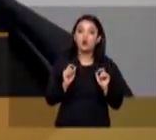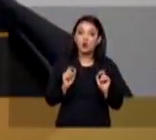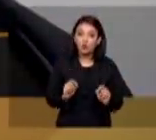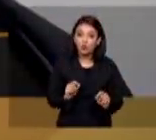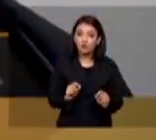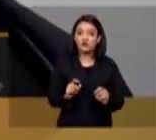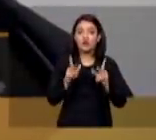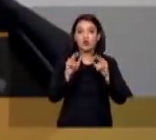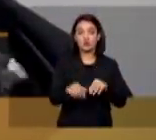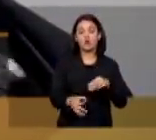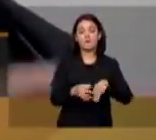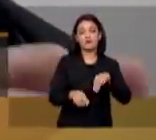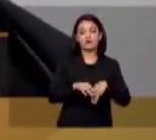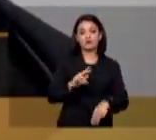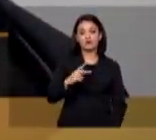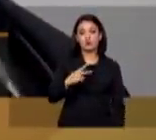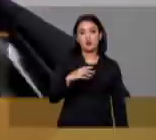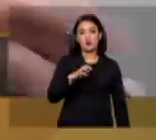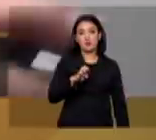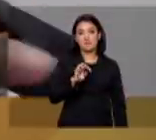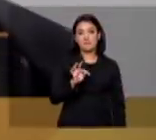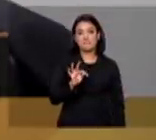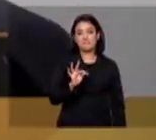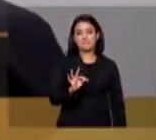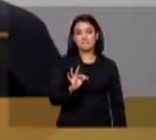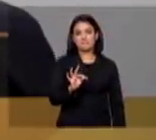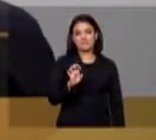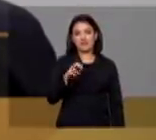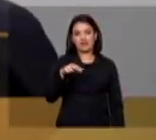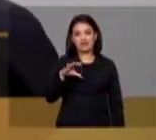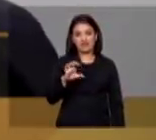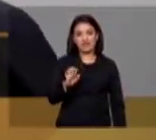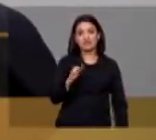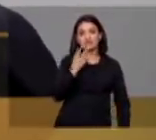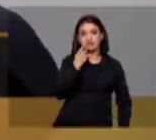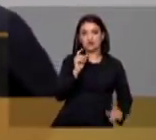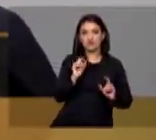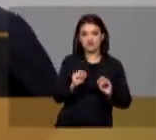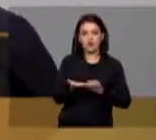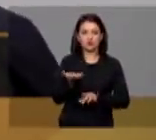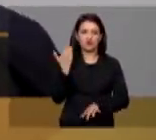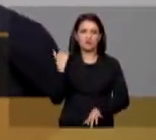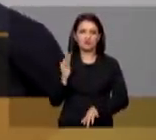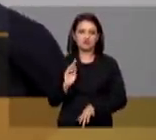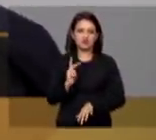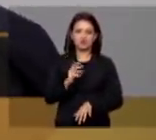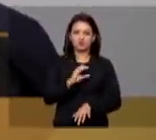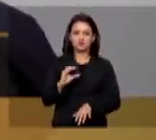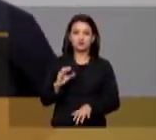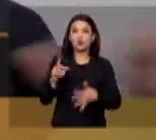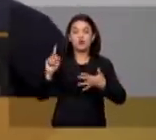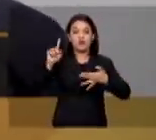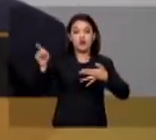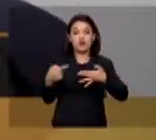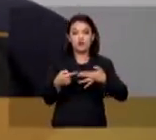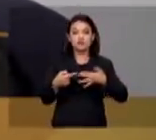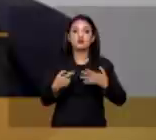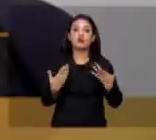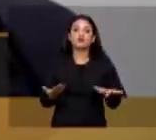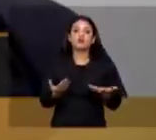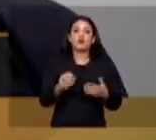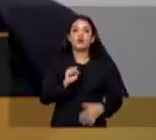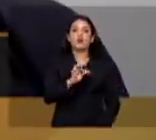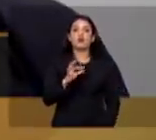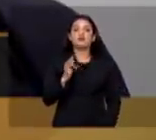ministro Pertence na reclamação 1775, em lição sempre oportuna e pontual, o Supremo